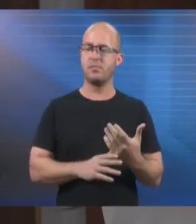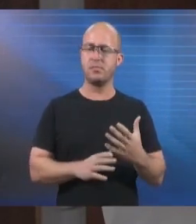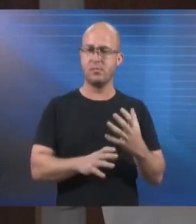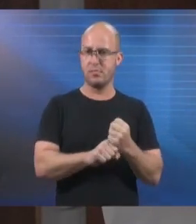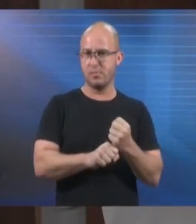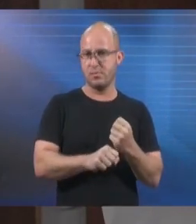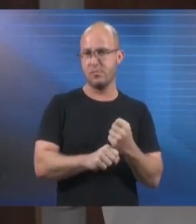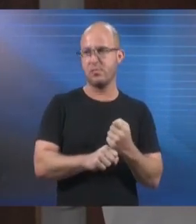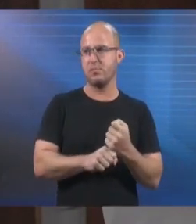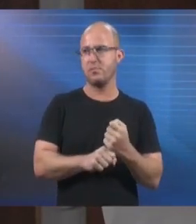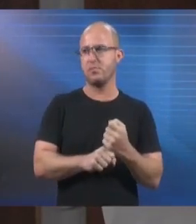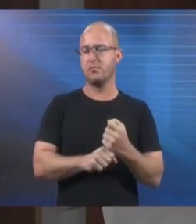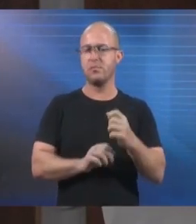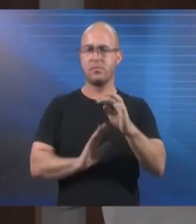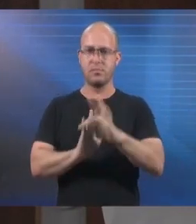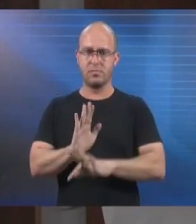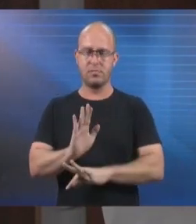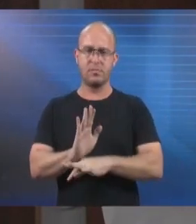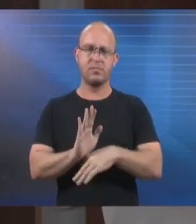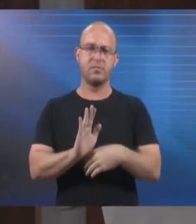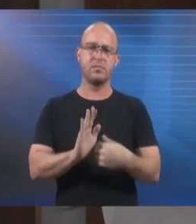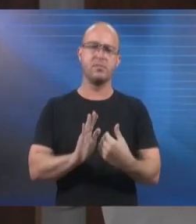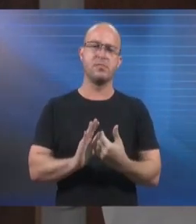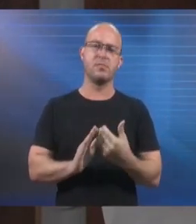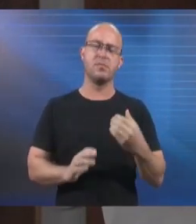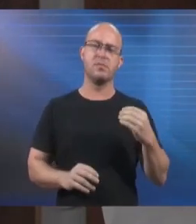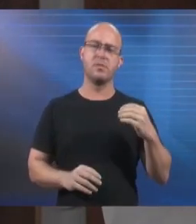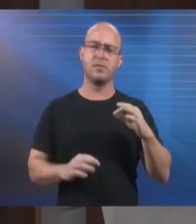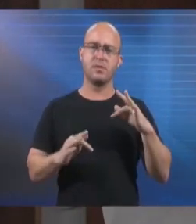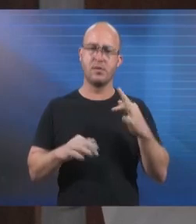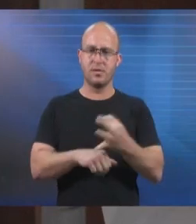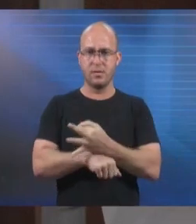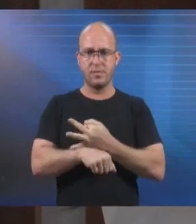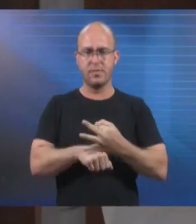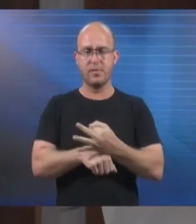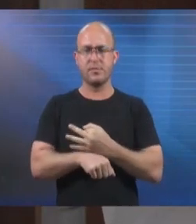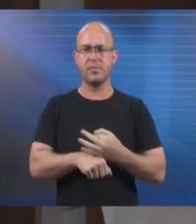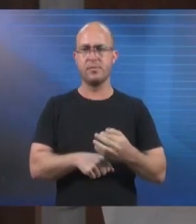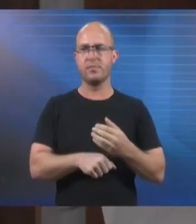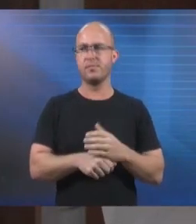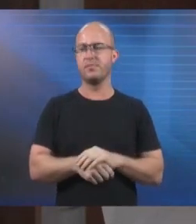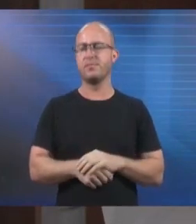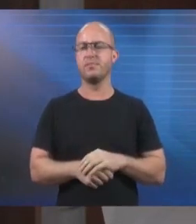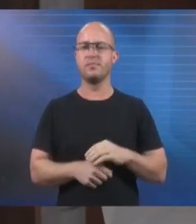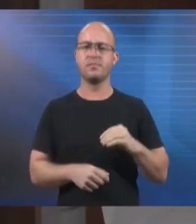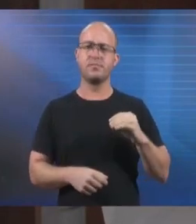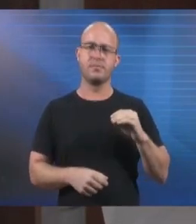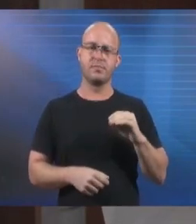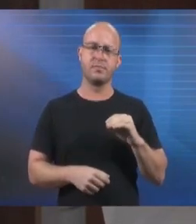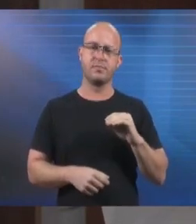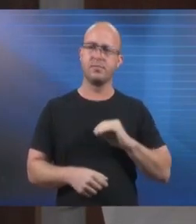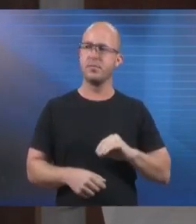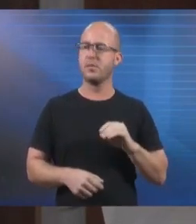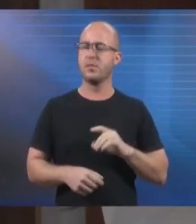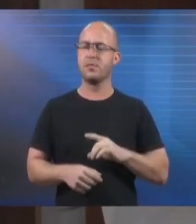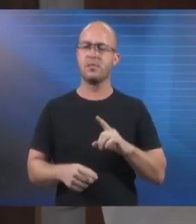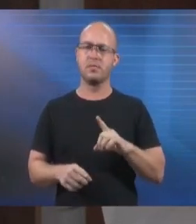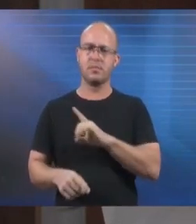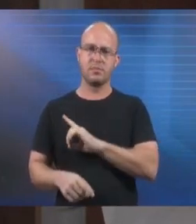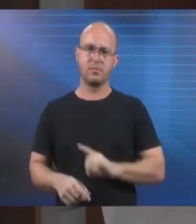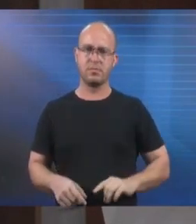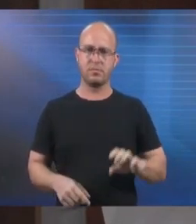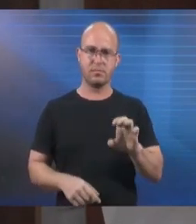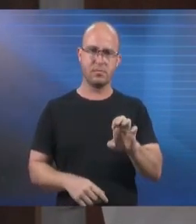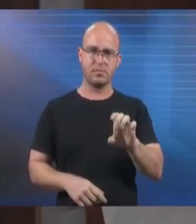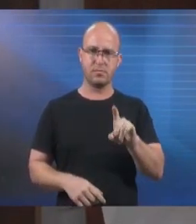cálculo Tero constitucional de férias de gratificação projeto de lei Deputado Luiz Eduardo institu calendário Oficial do